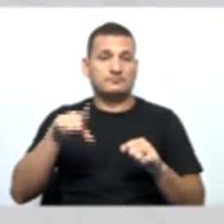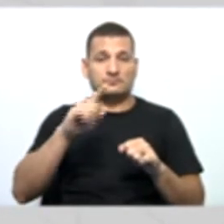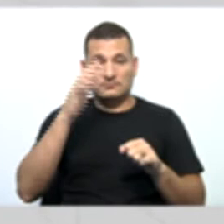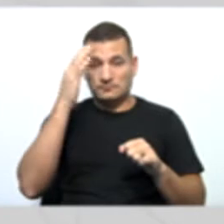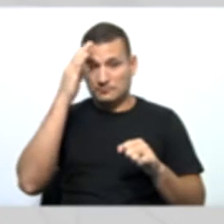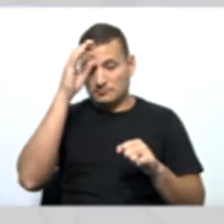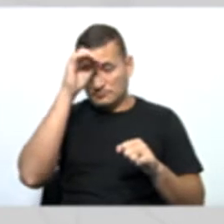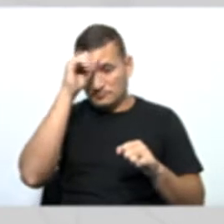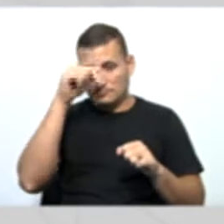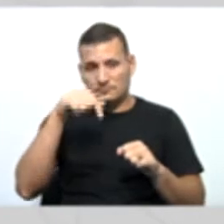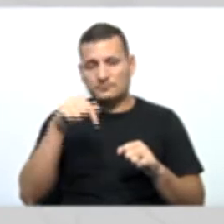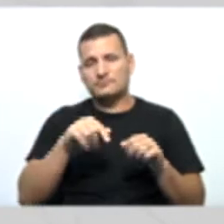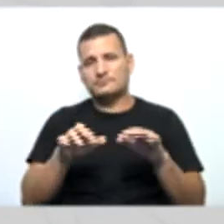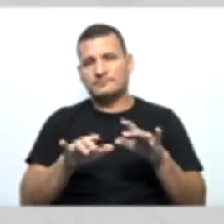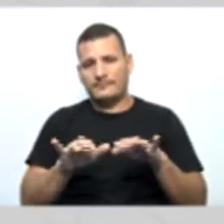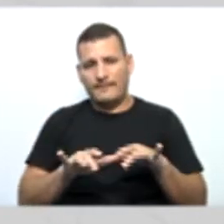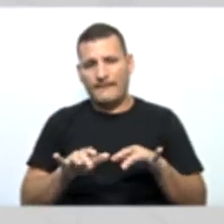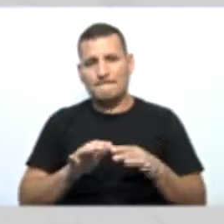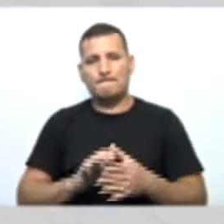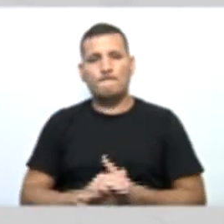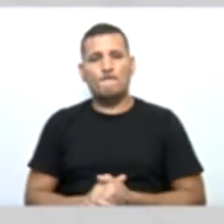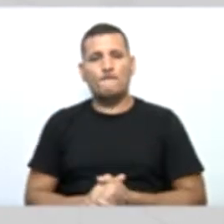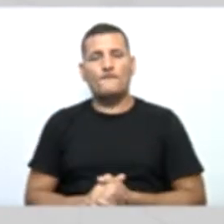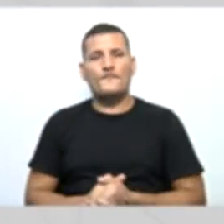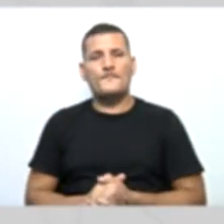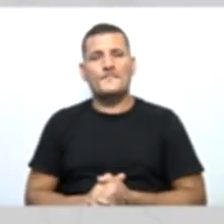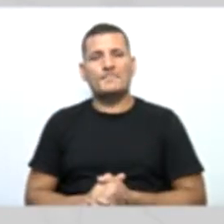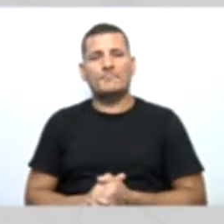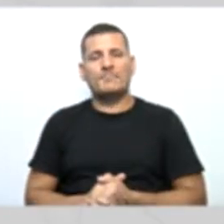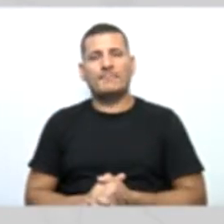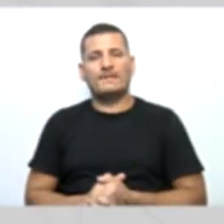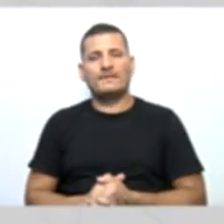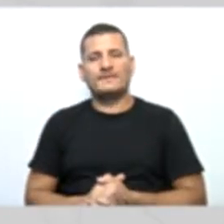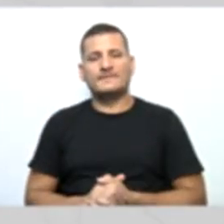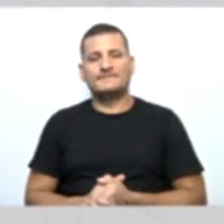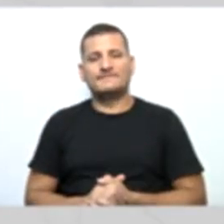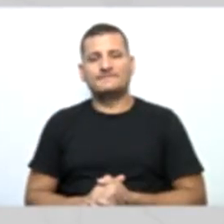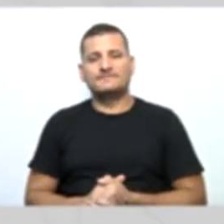aqui, certo? Vamos lá, um pouco de história aí, ó.